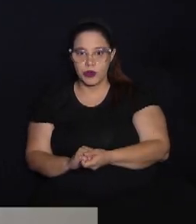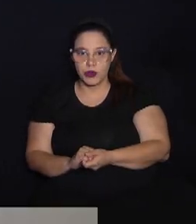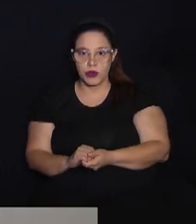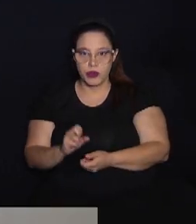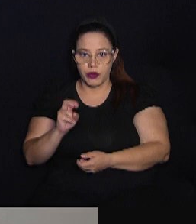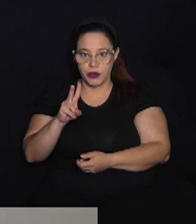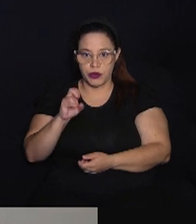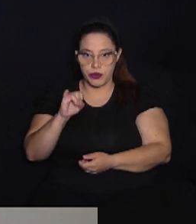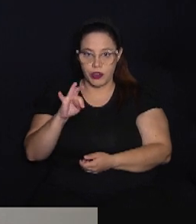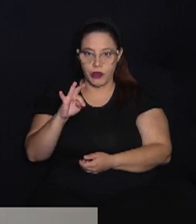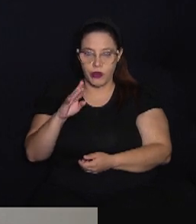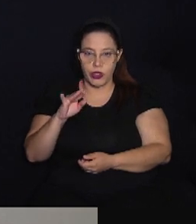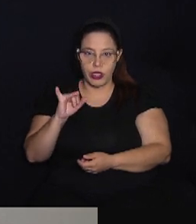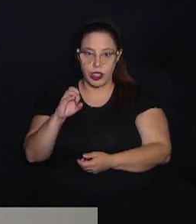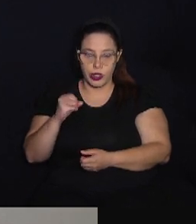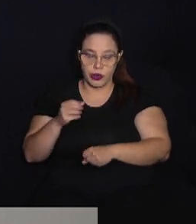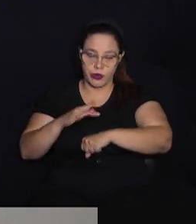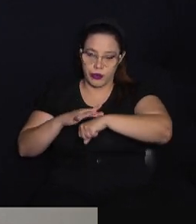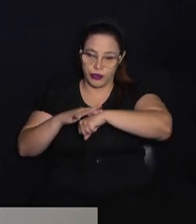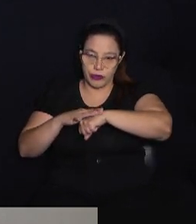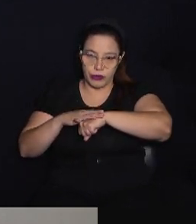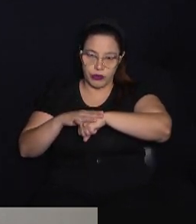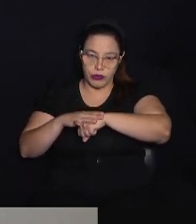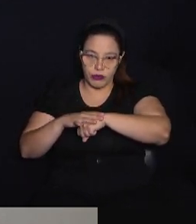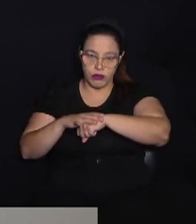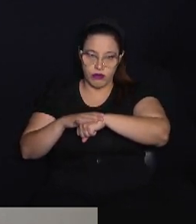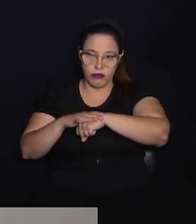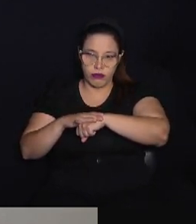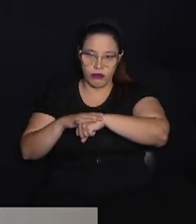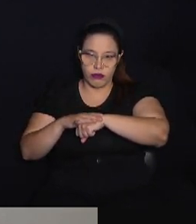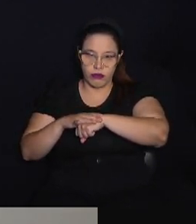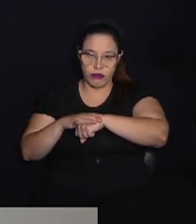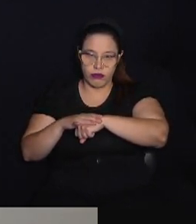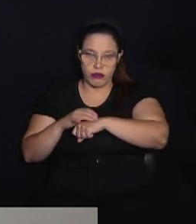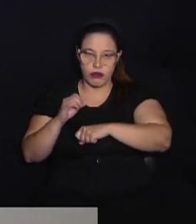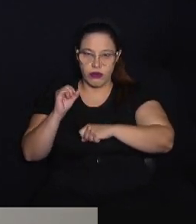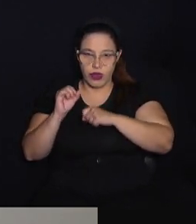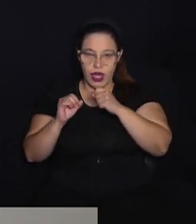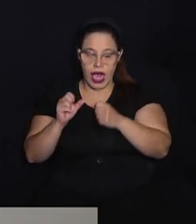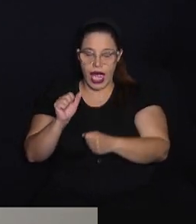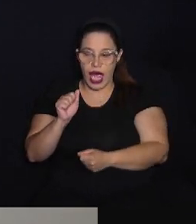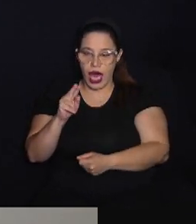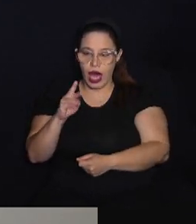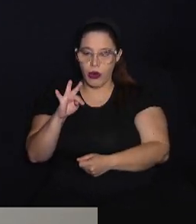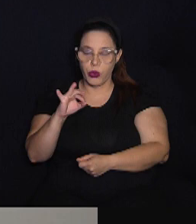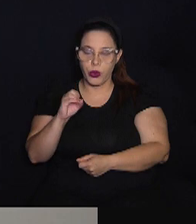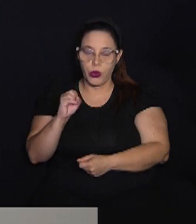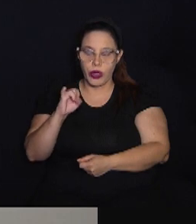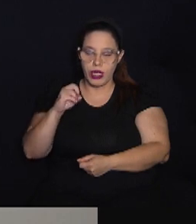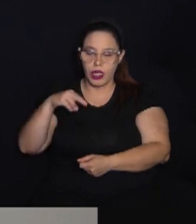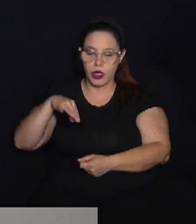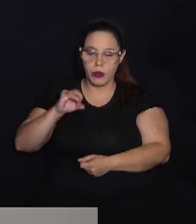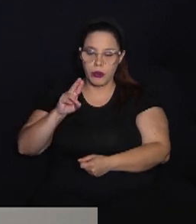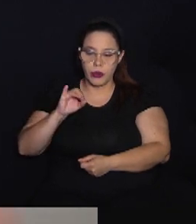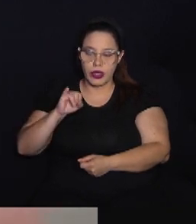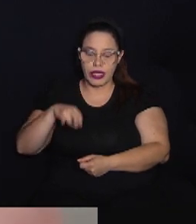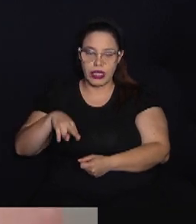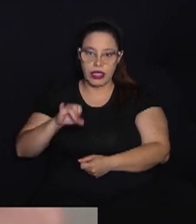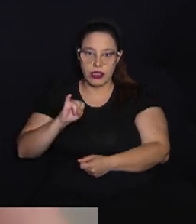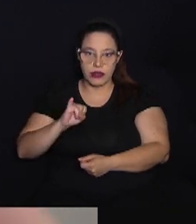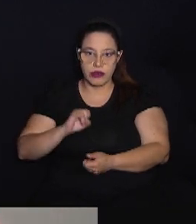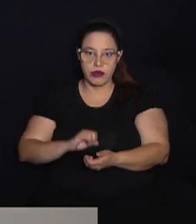O vitiligo ele é uma doença de causa provavelmente autoimune, que ela